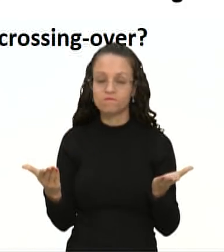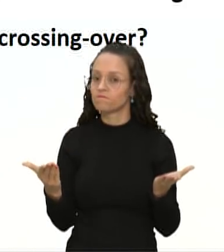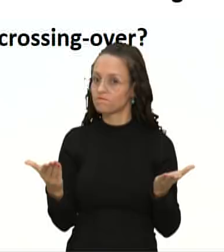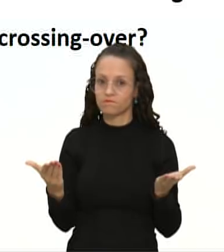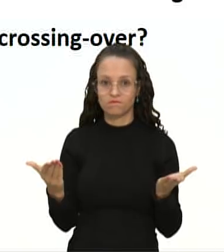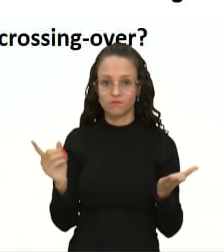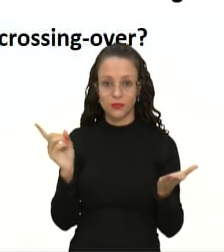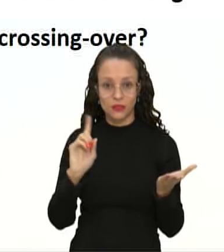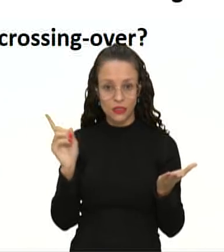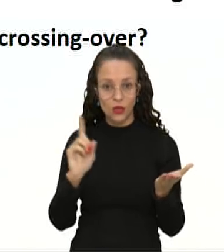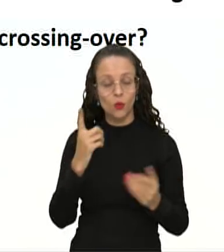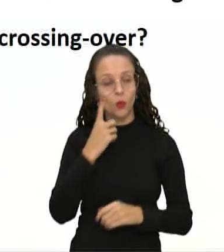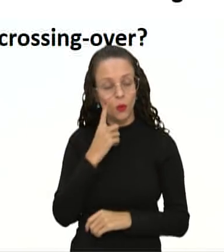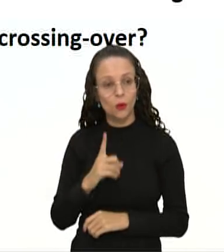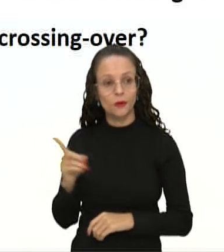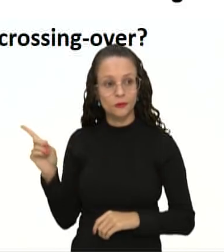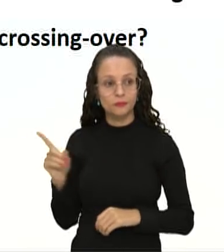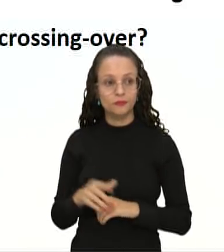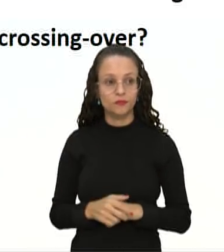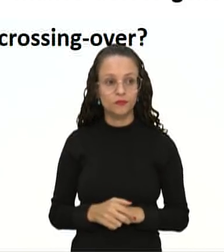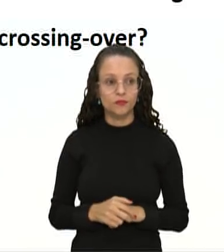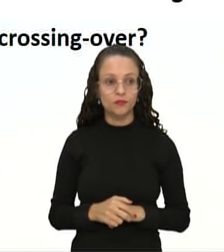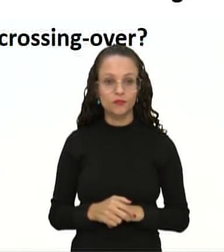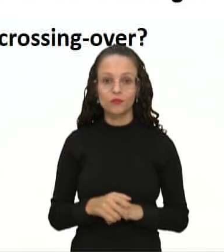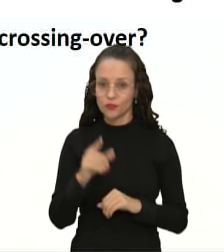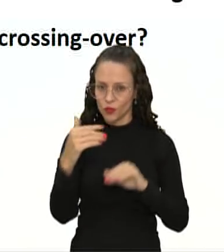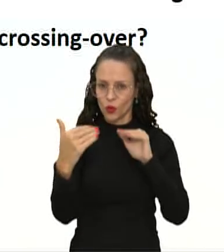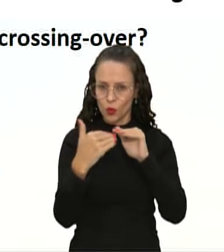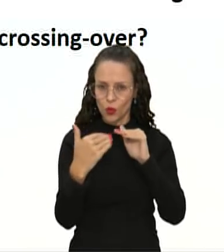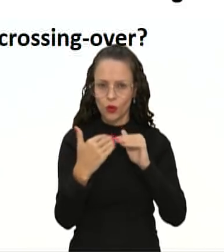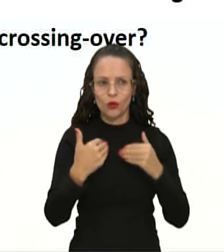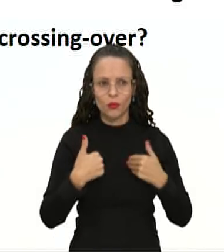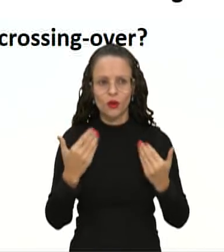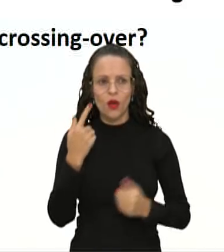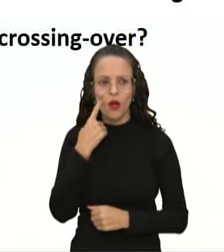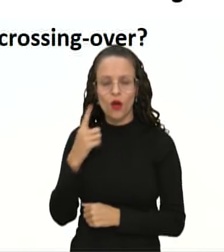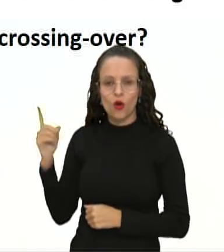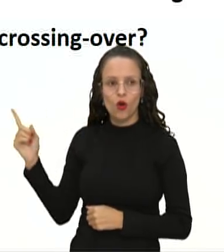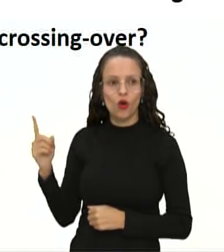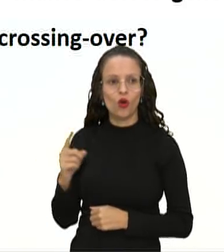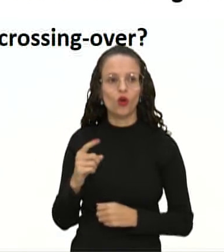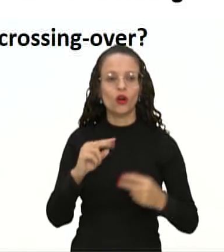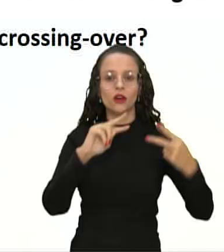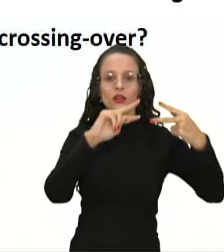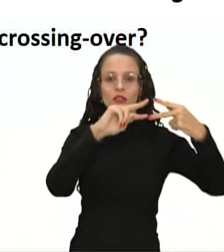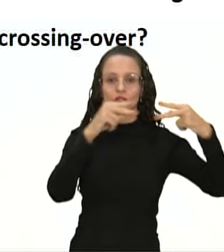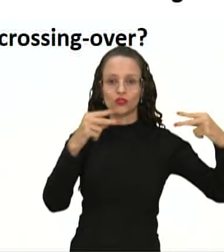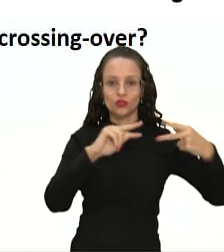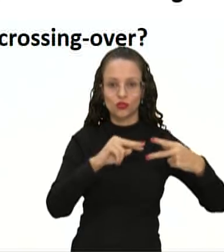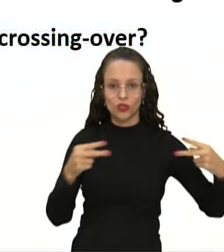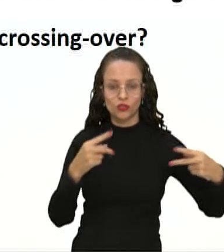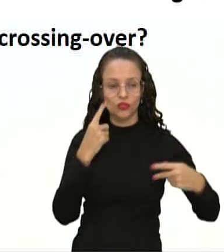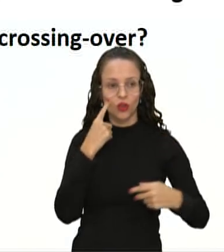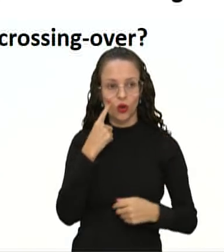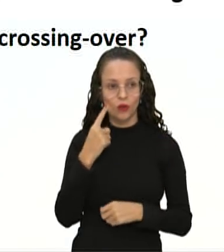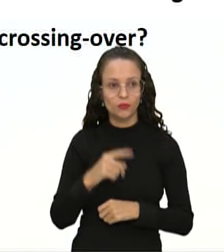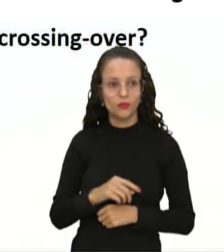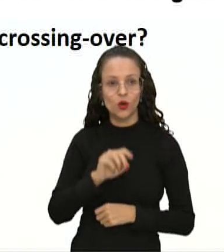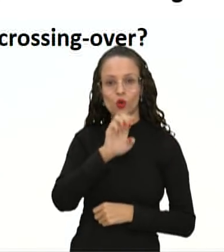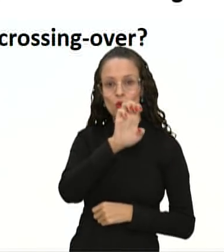Não, né, gente? Olha aqui. Vocês concordam comigo? Ó? Vamos pensar nesses dois genes aqui, ó, o E e o I lá do